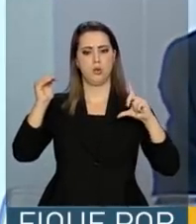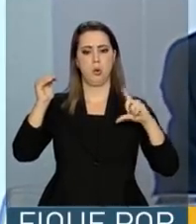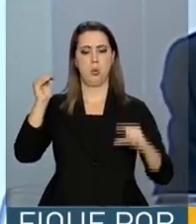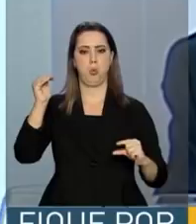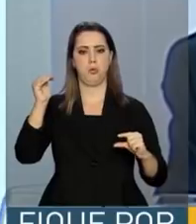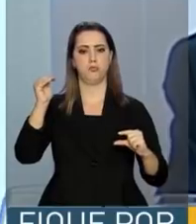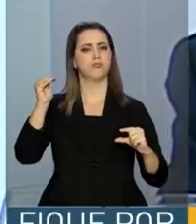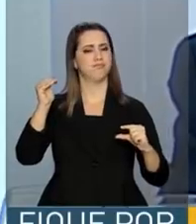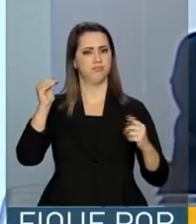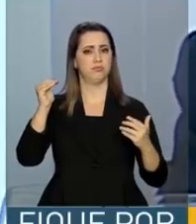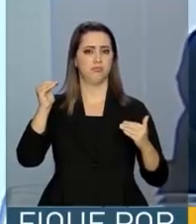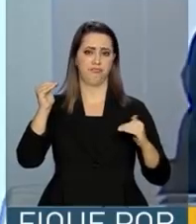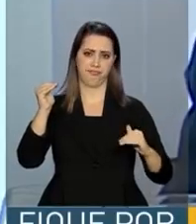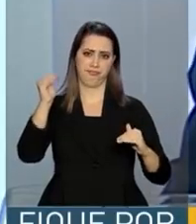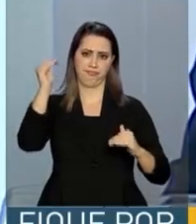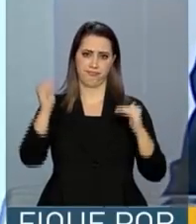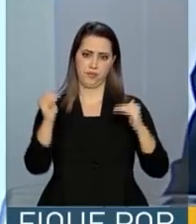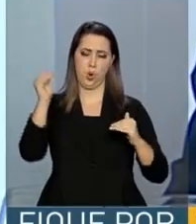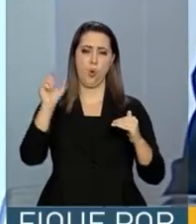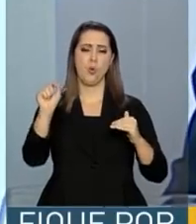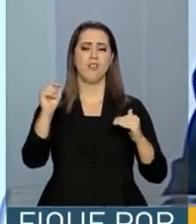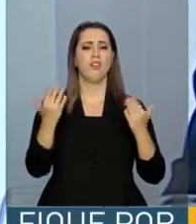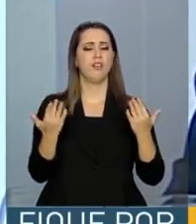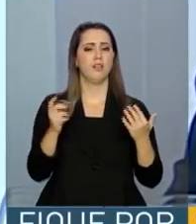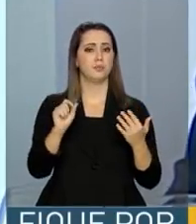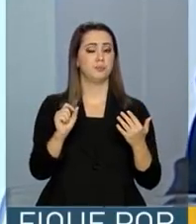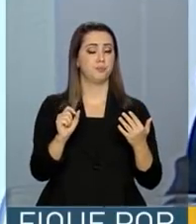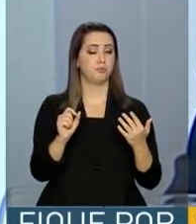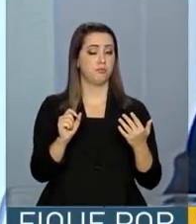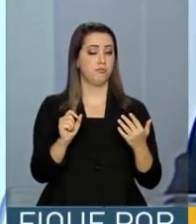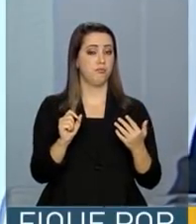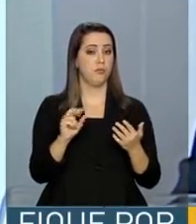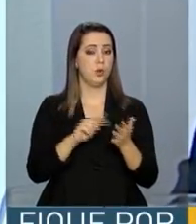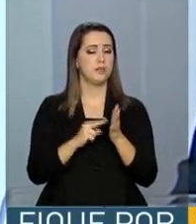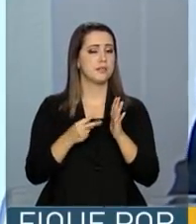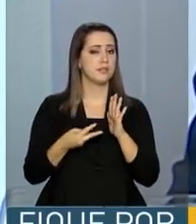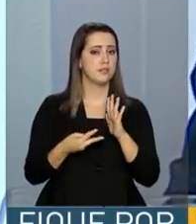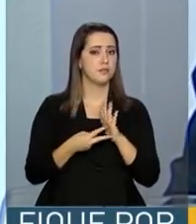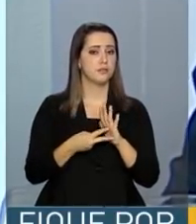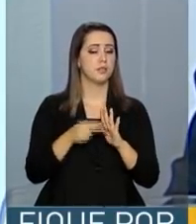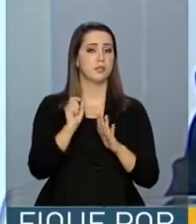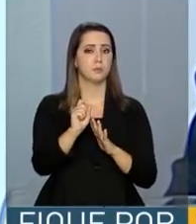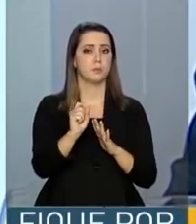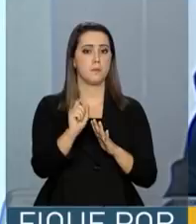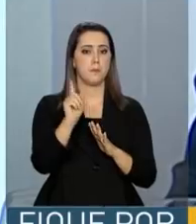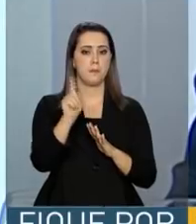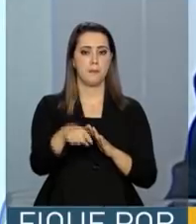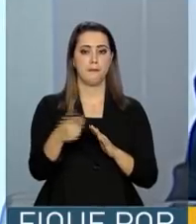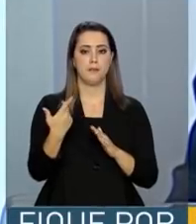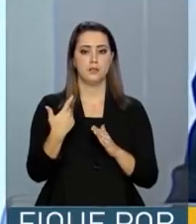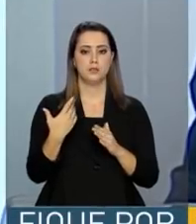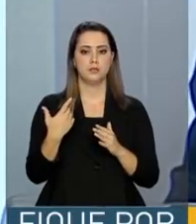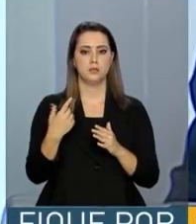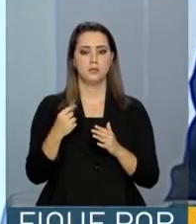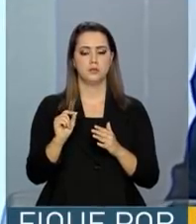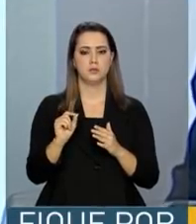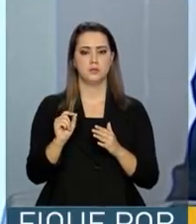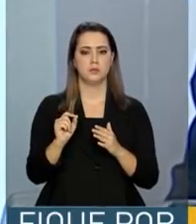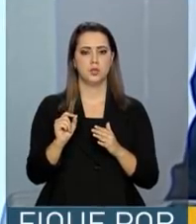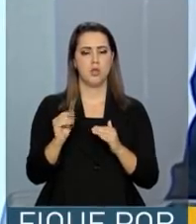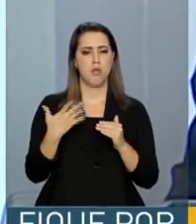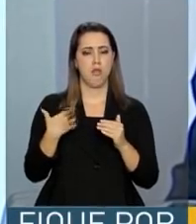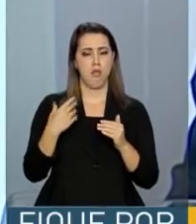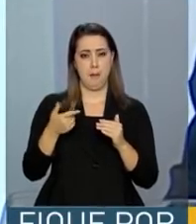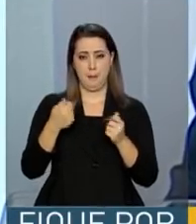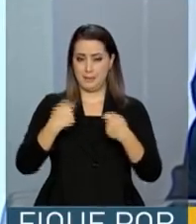demasia se quiserem o que é o privilégio o privilégio é o demasia é e ferimento ao princípio da igualdade